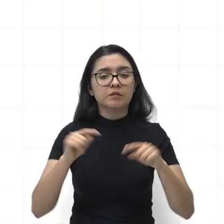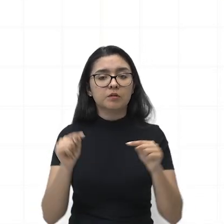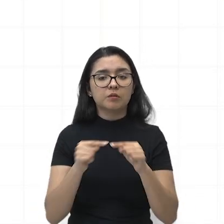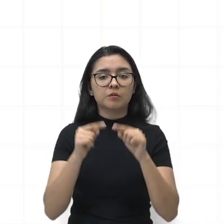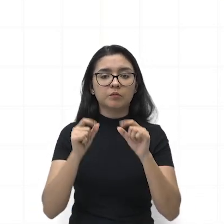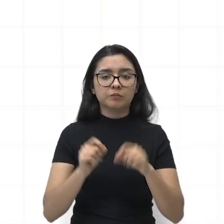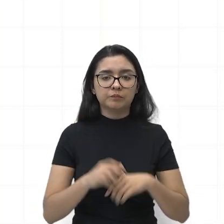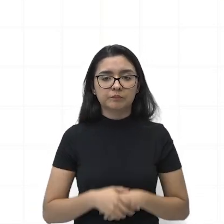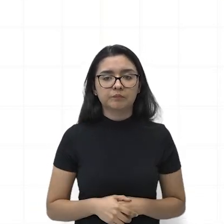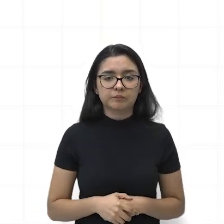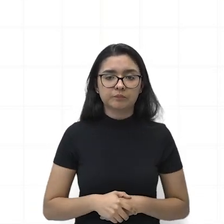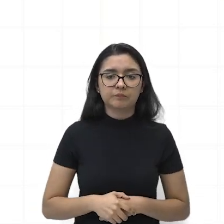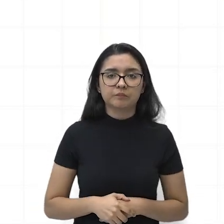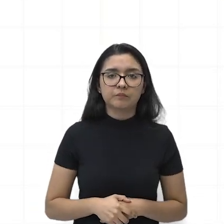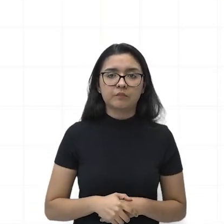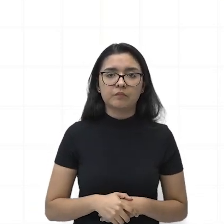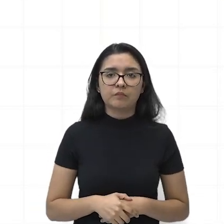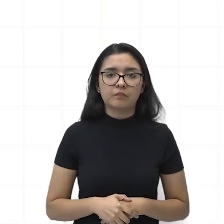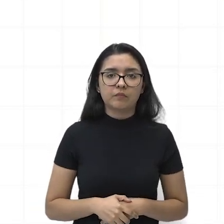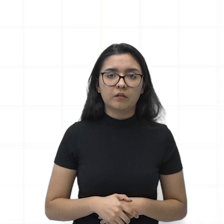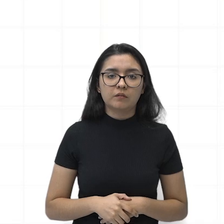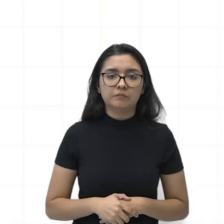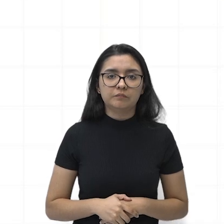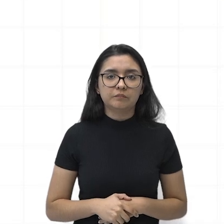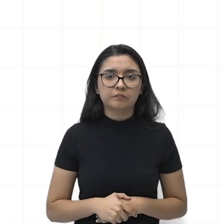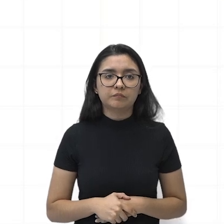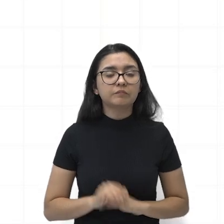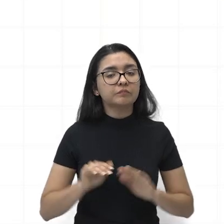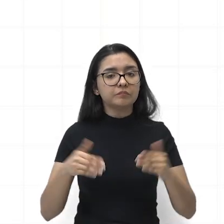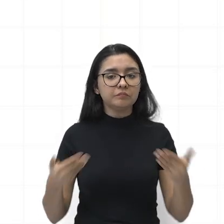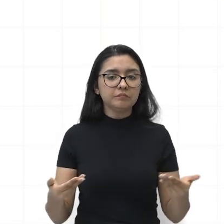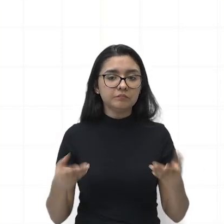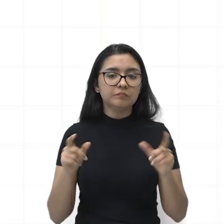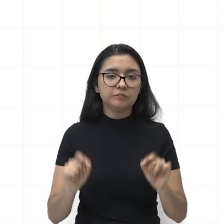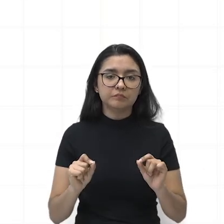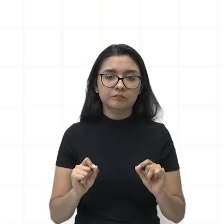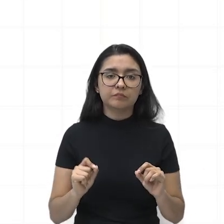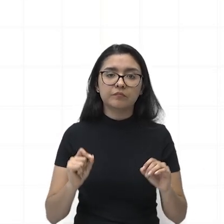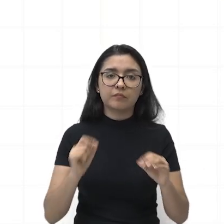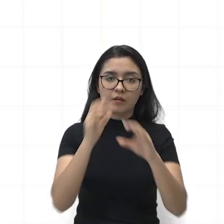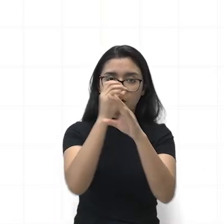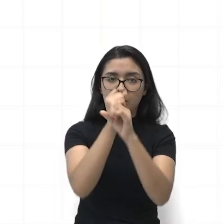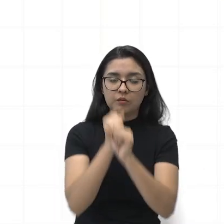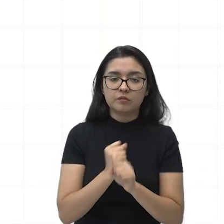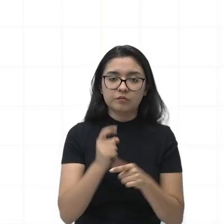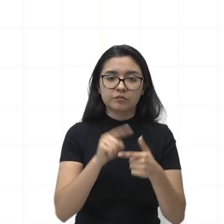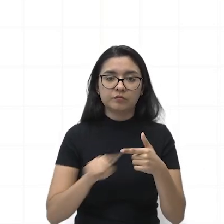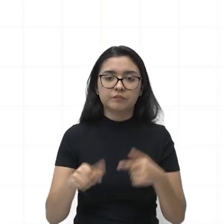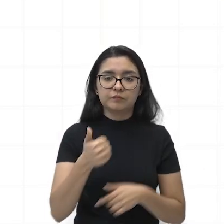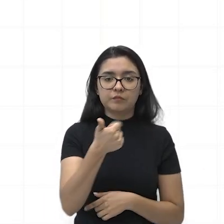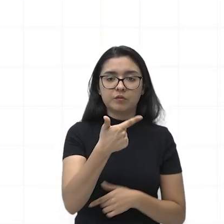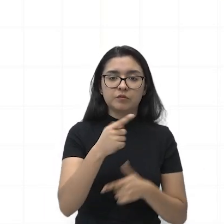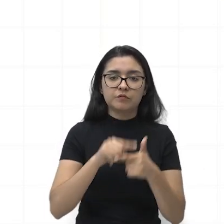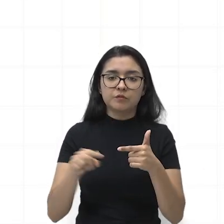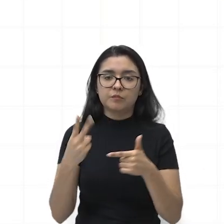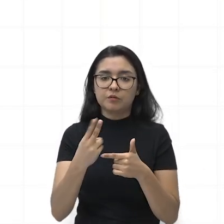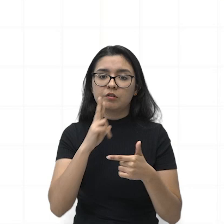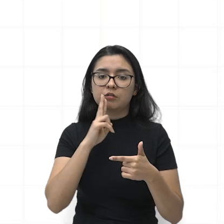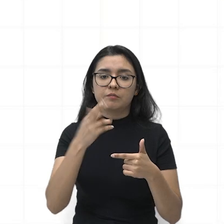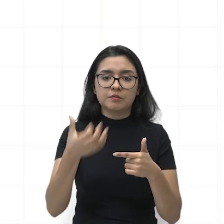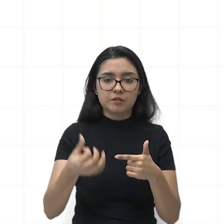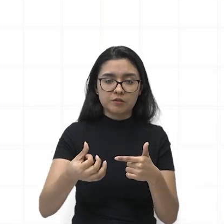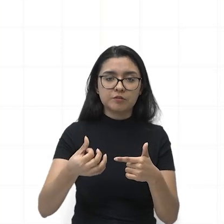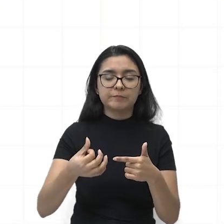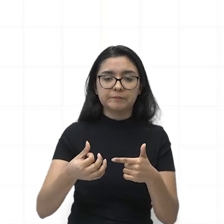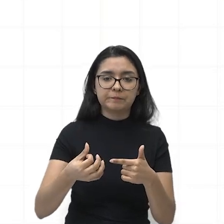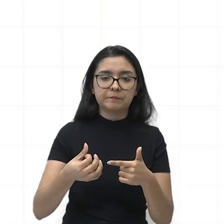número que divide o denominador. E aí, fazendo essa divisão, 12 dividido por 2 só pode